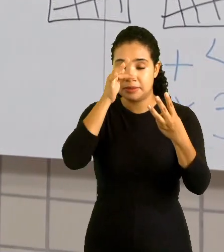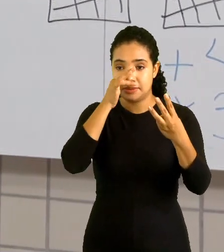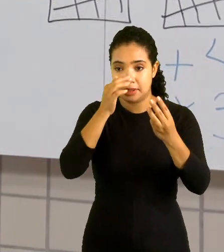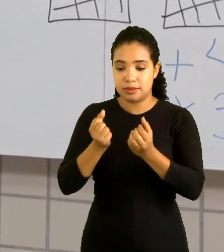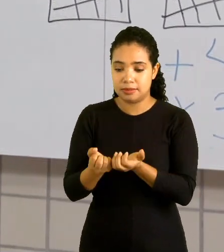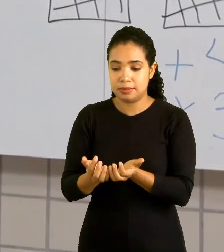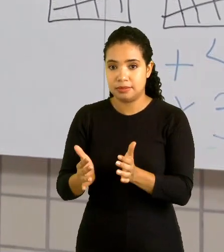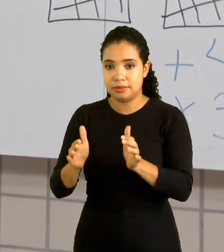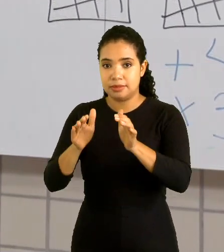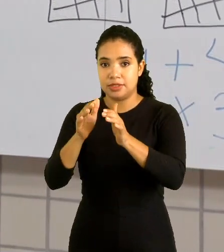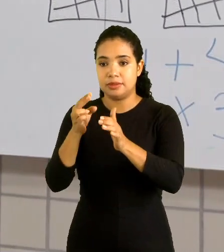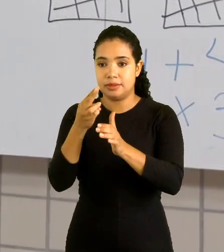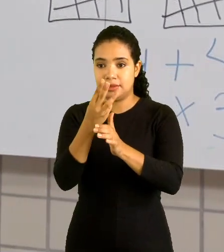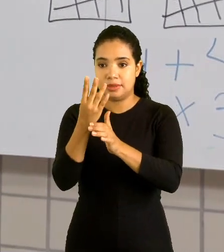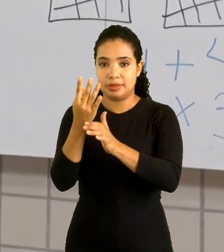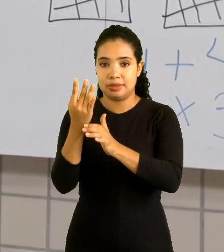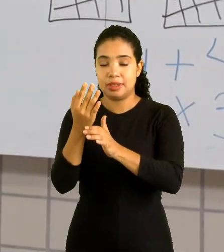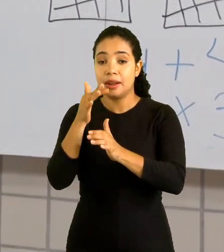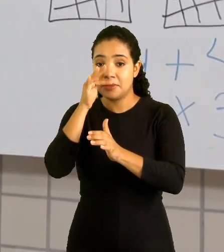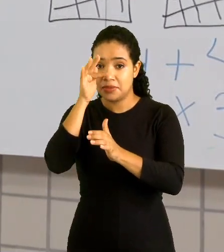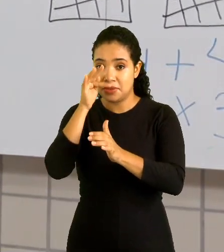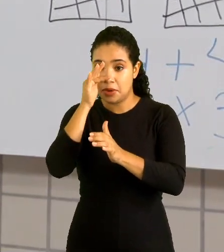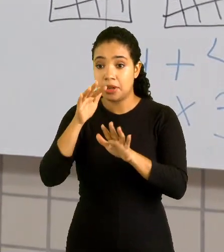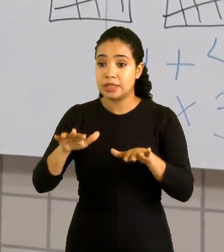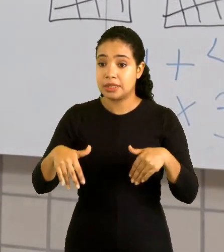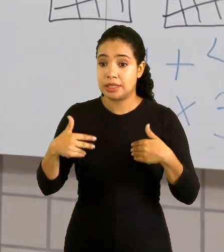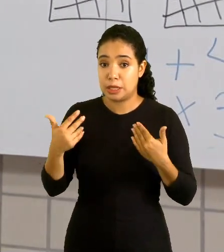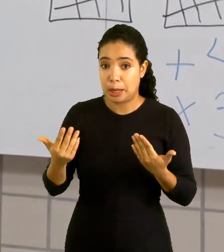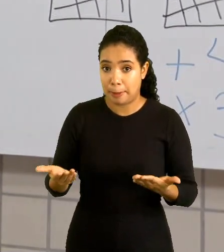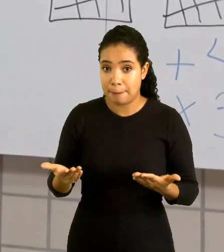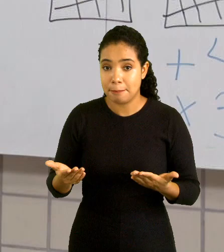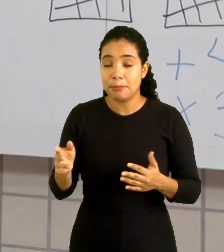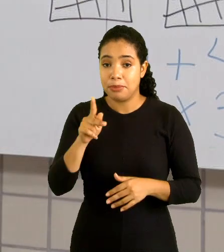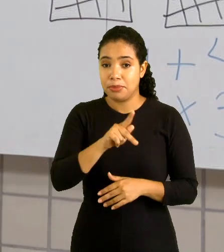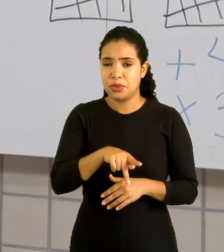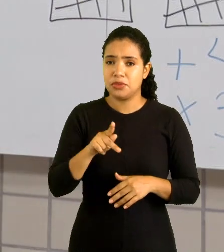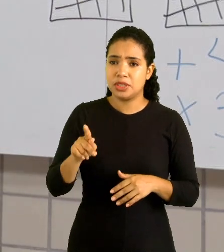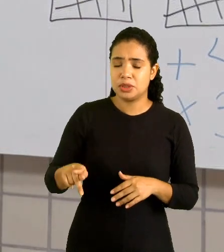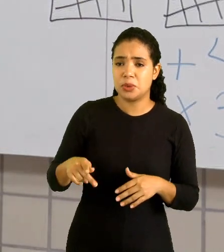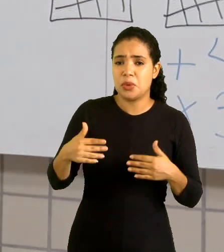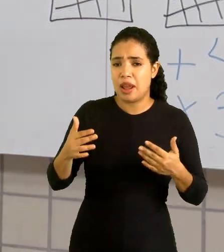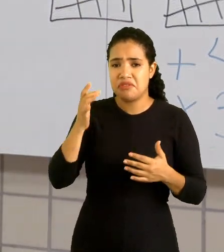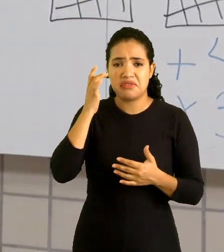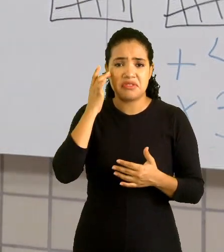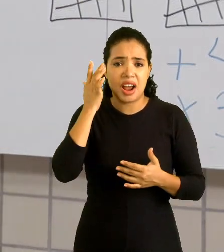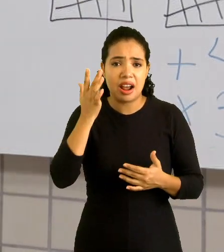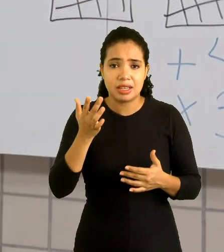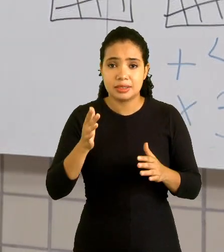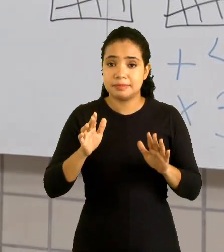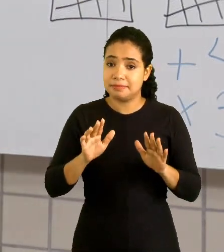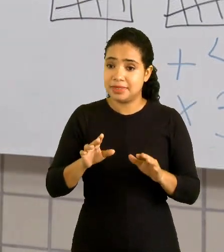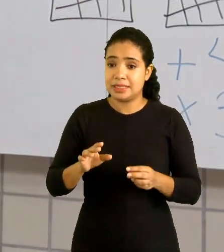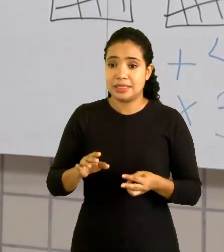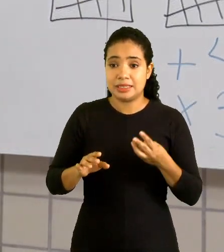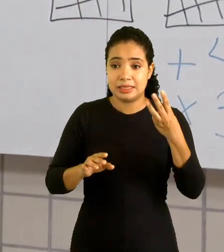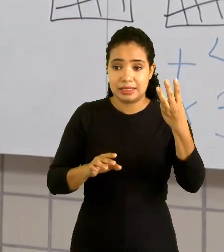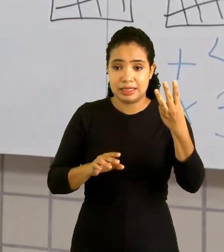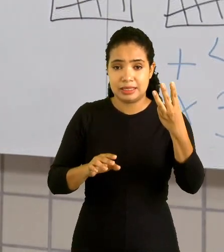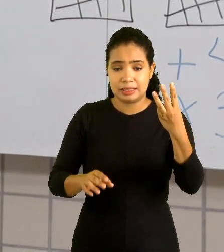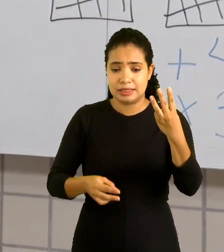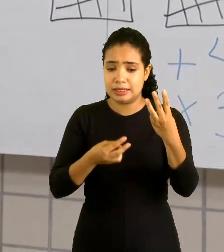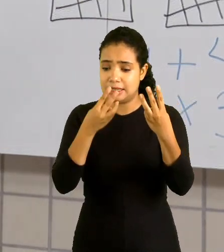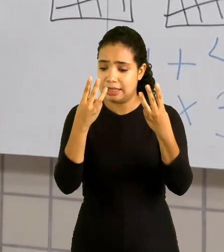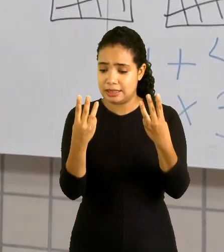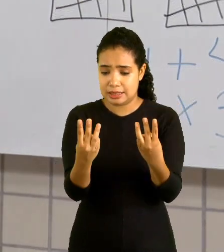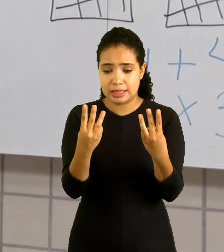temos três flores. Então, a professora, mas esse aí é muito fácil? Três mais